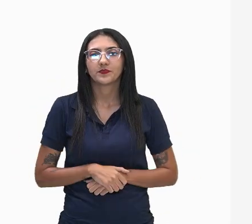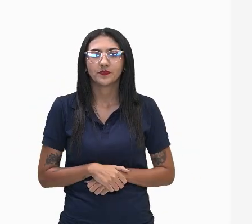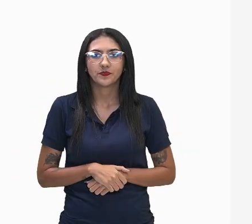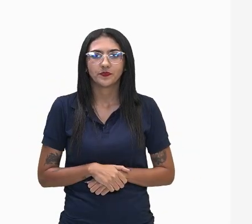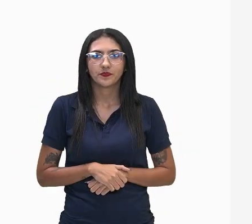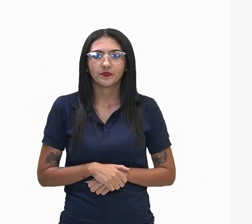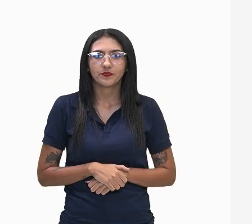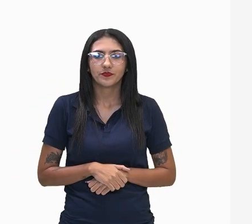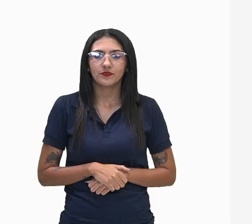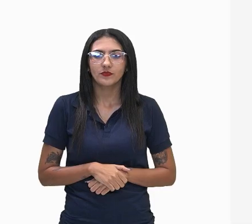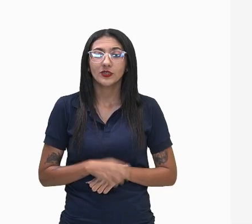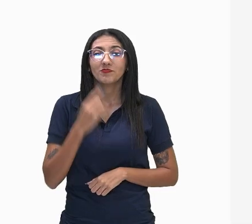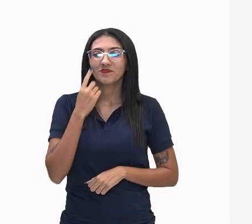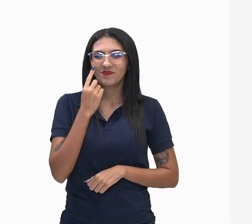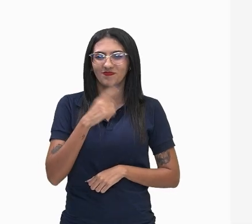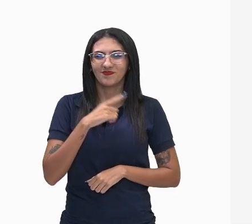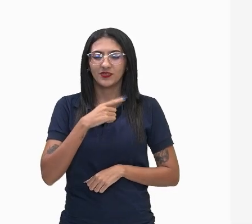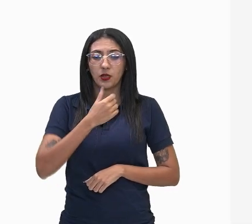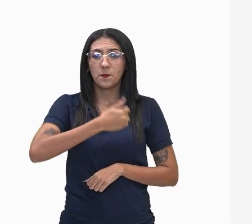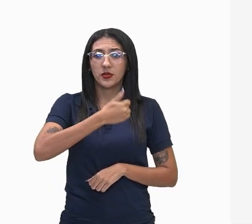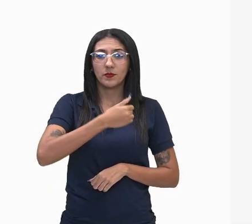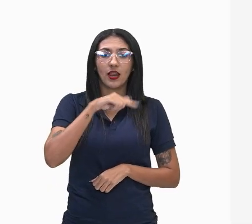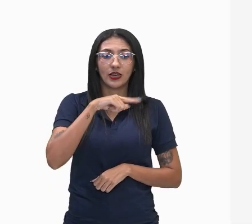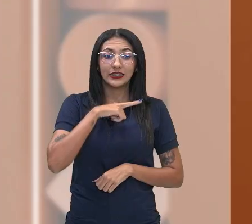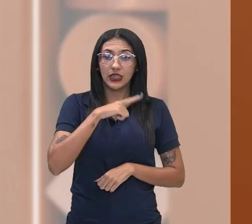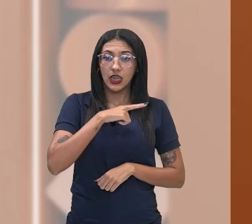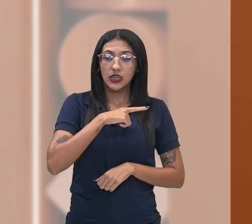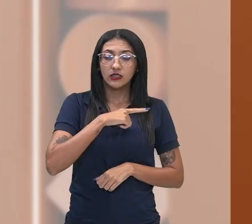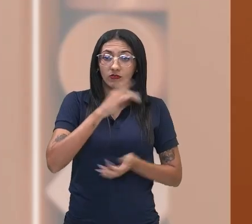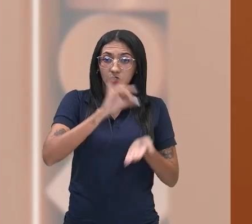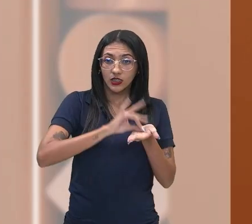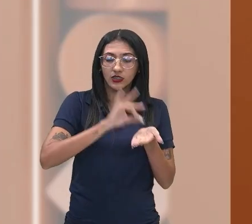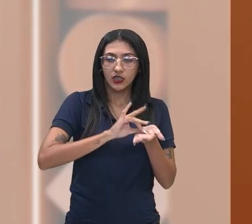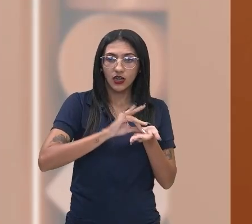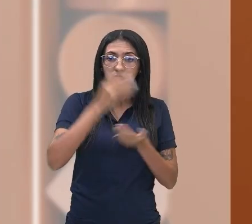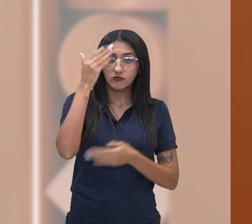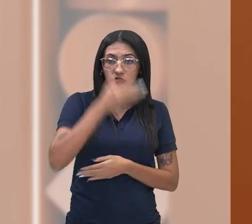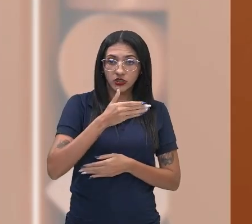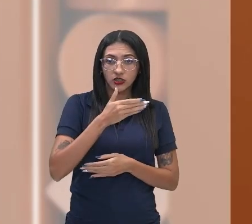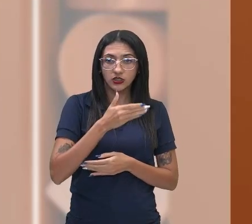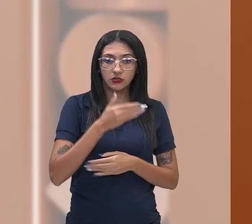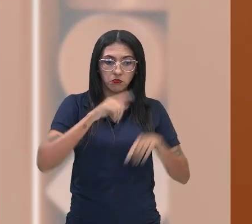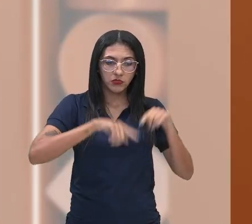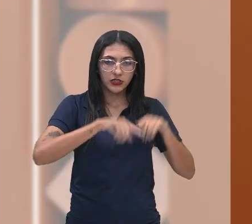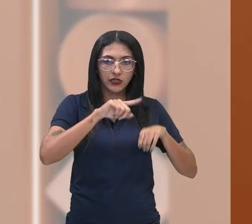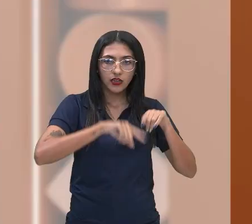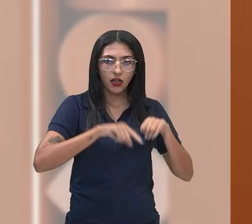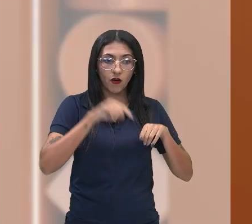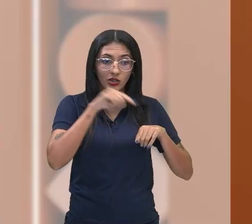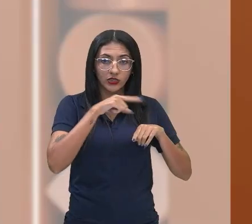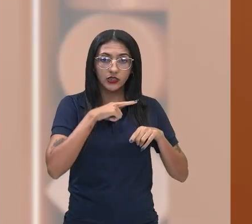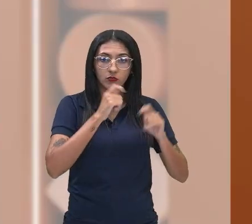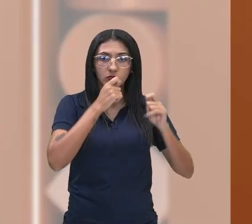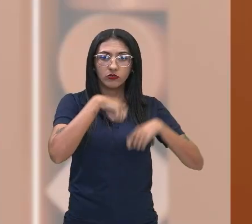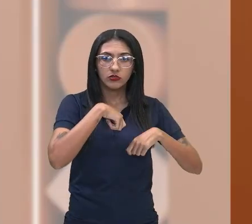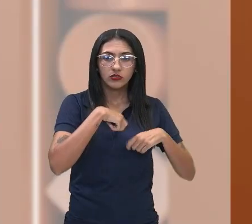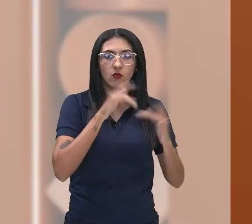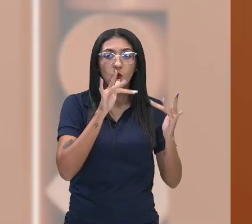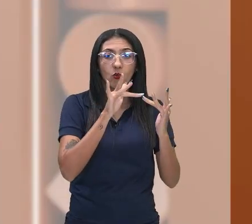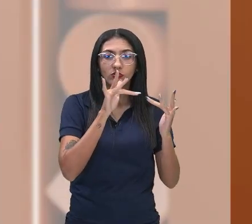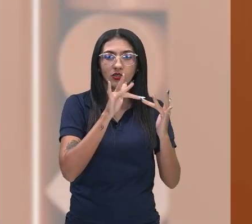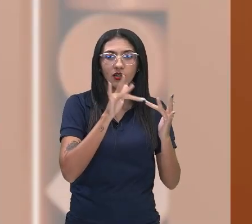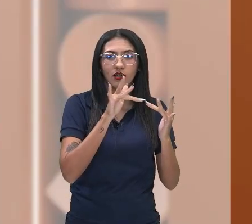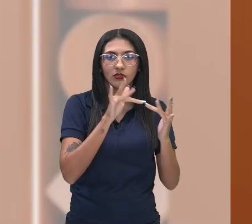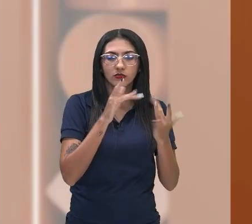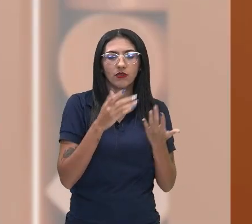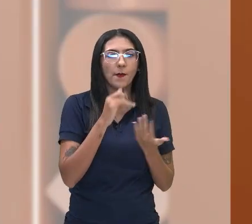tem aquelas que existem de fato no mundo, na forma material, elas são materializadas, como,